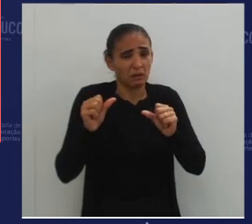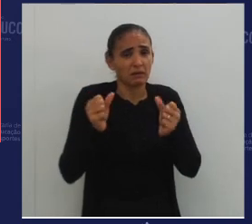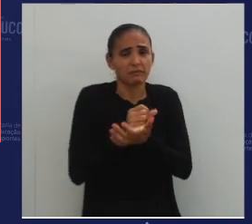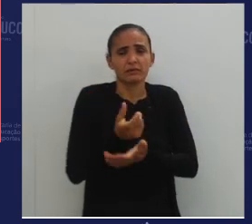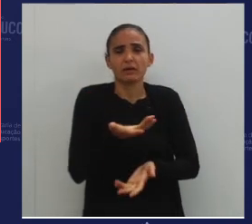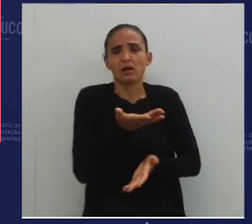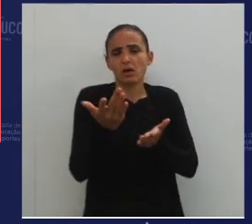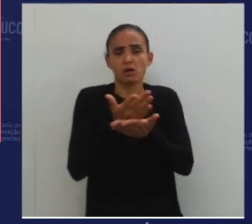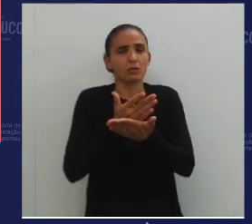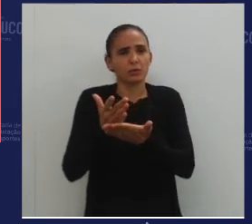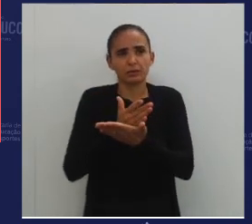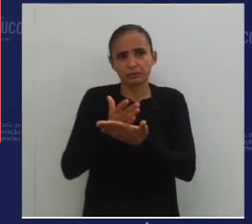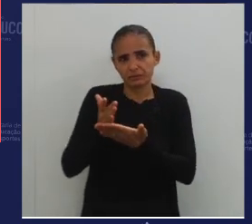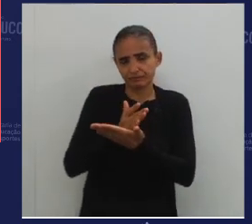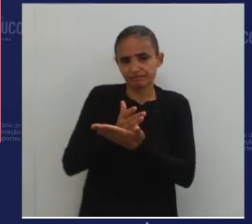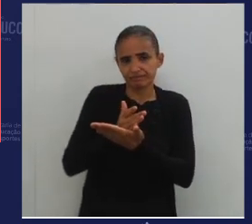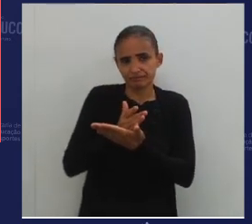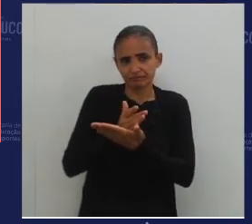gente tem, no caso,